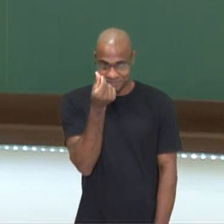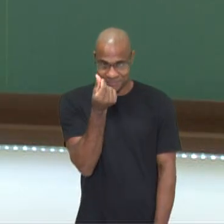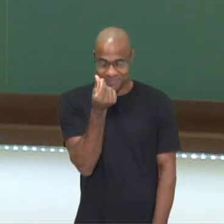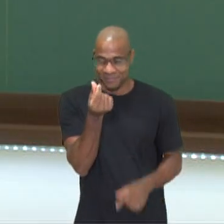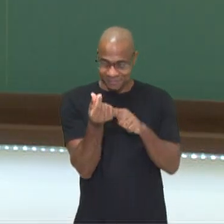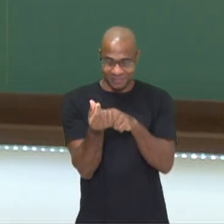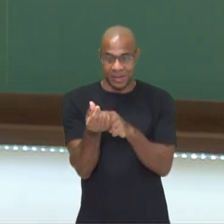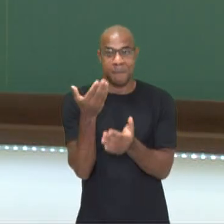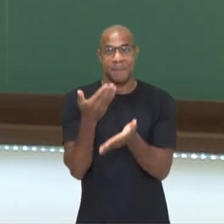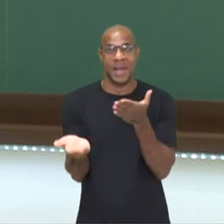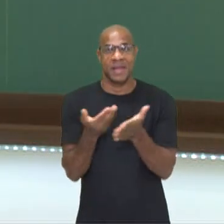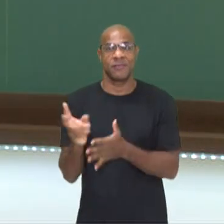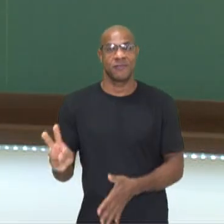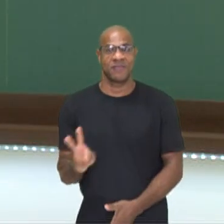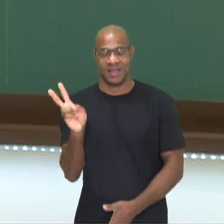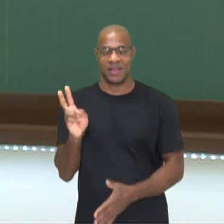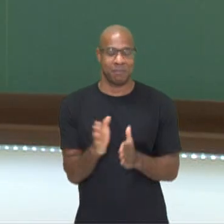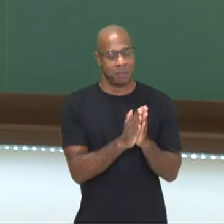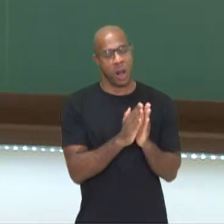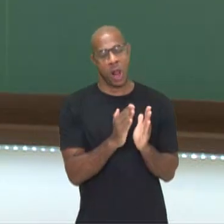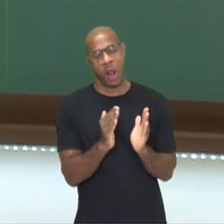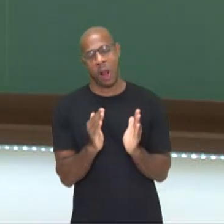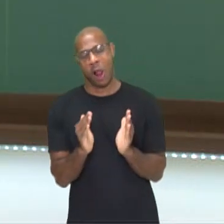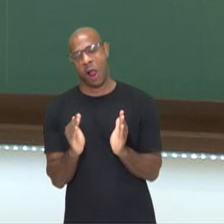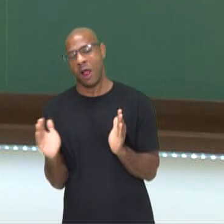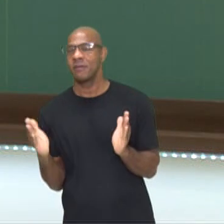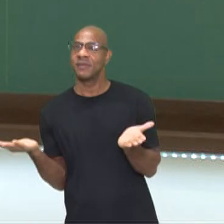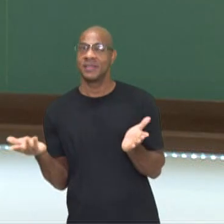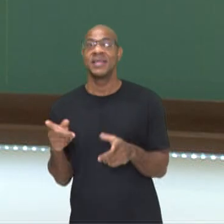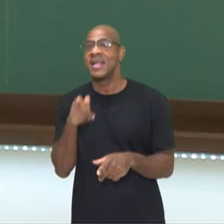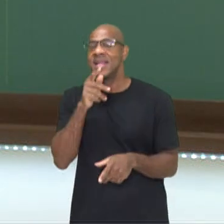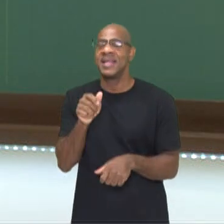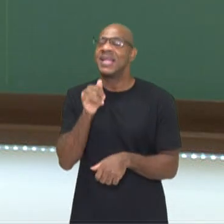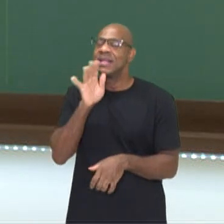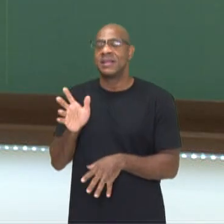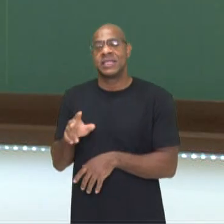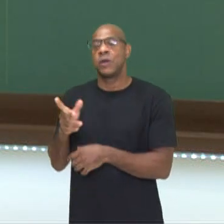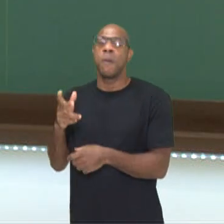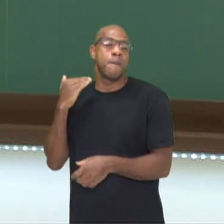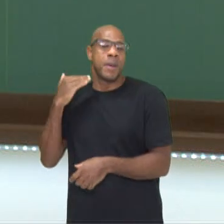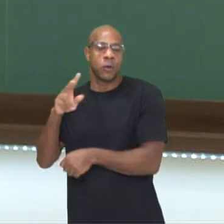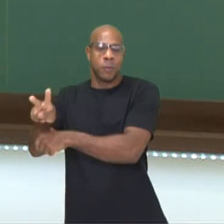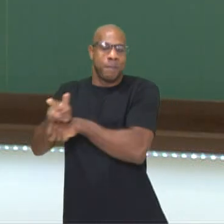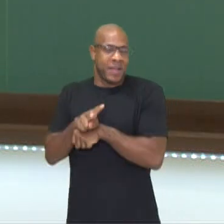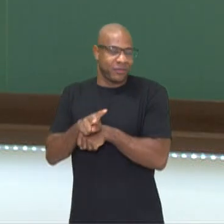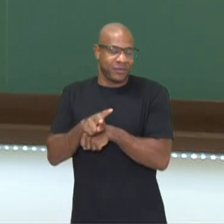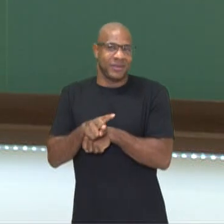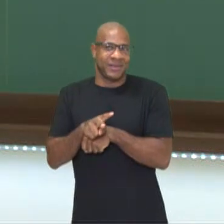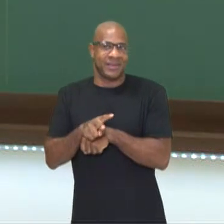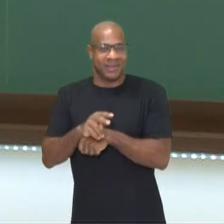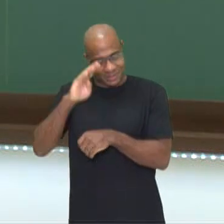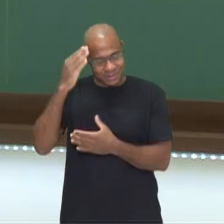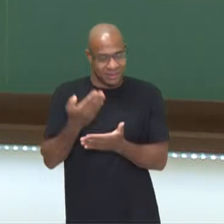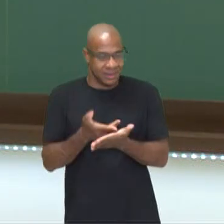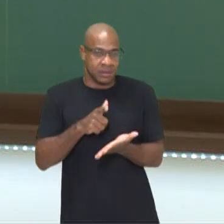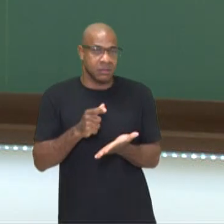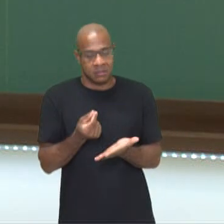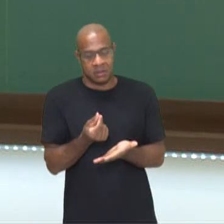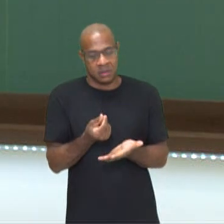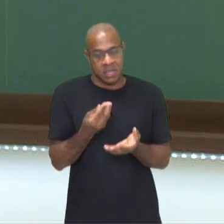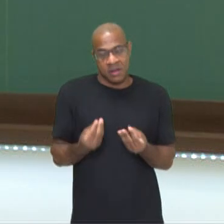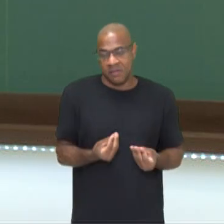vai perdendo o seu valor ao longo do tempo. Se o banco emprestou uma determinada quantia e ele acredita que esse dinheiro